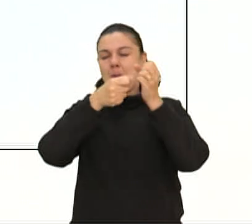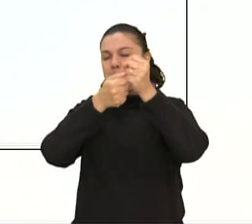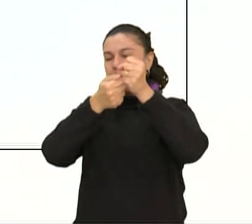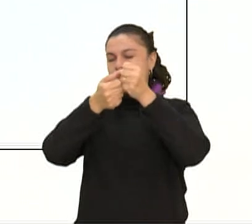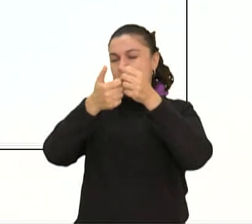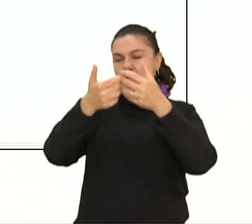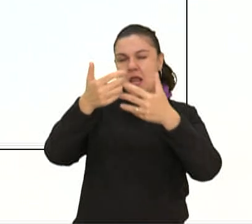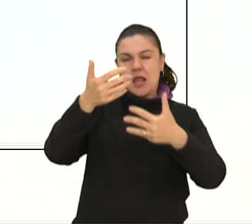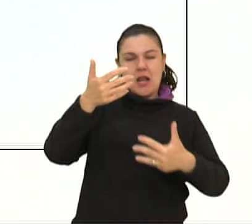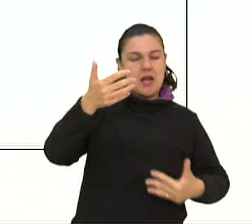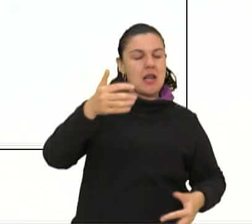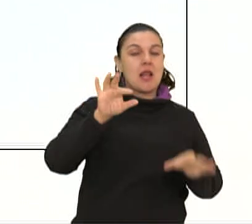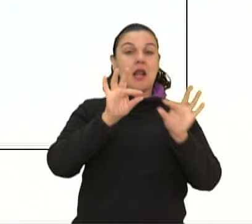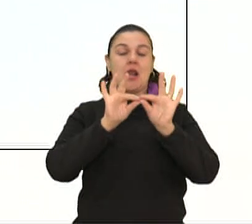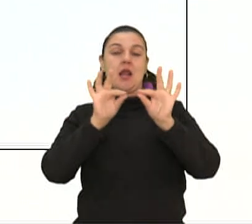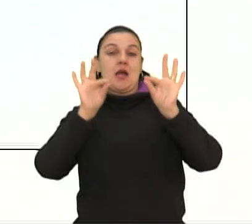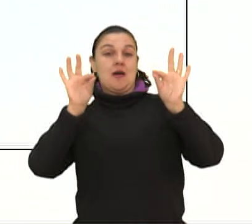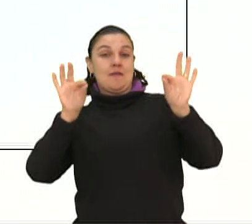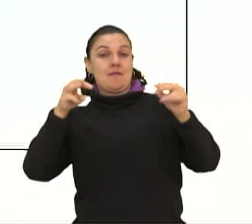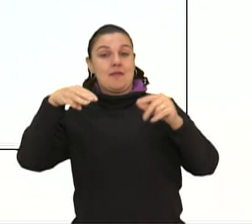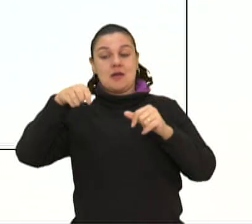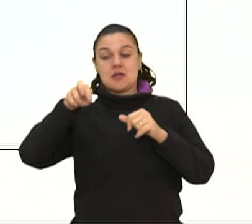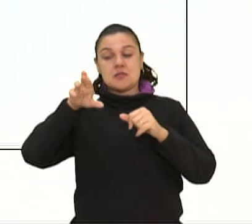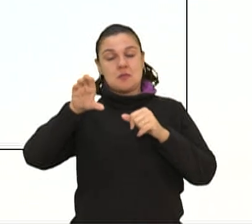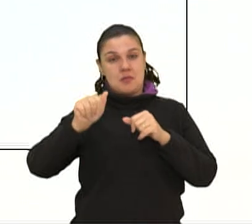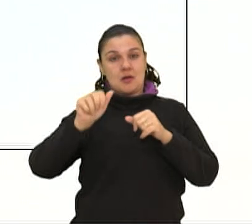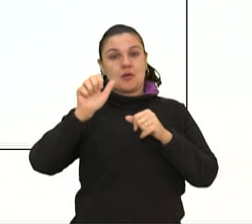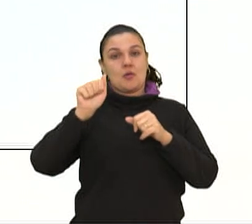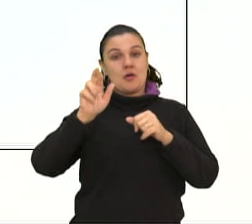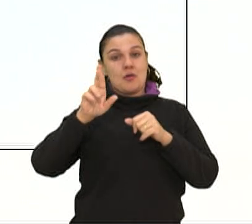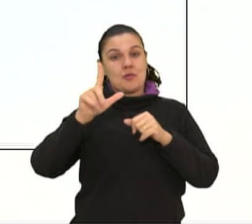feliz. Esse é o grande objetivo.